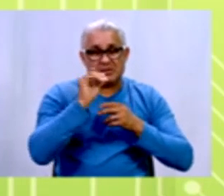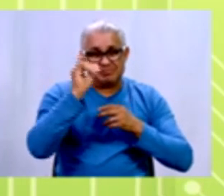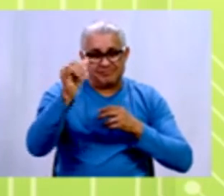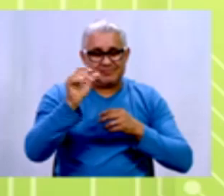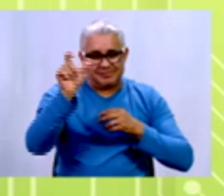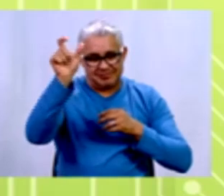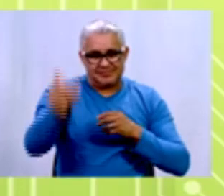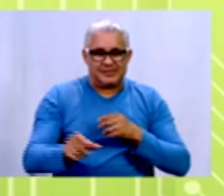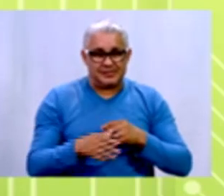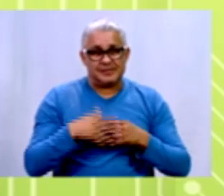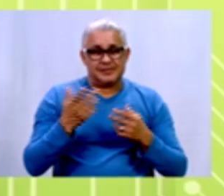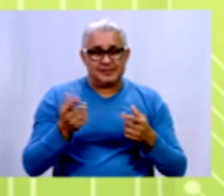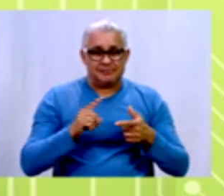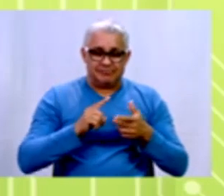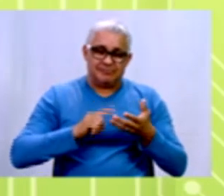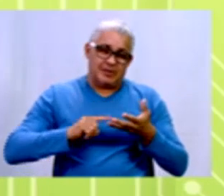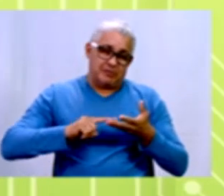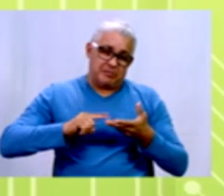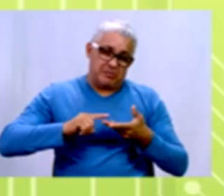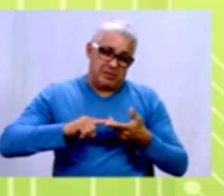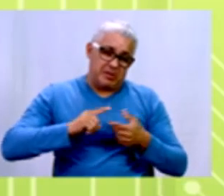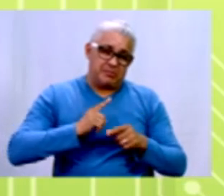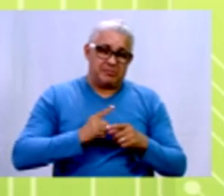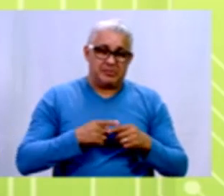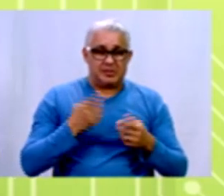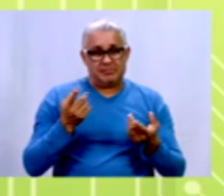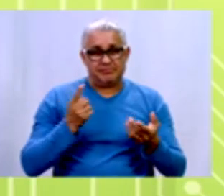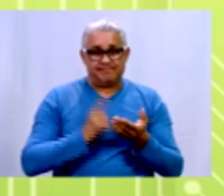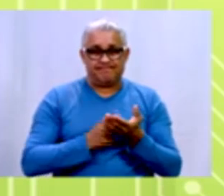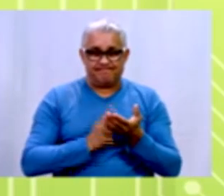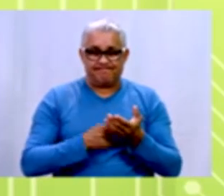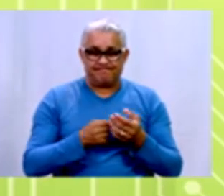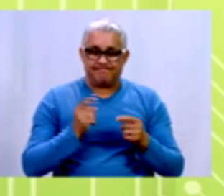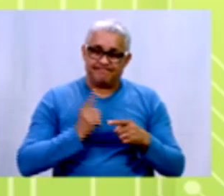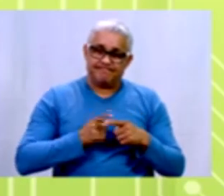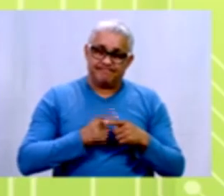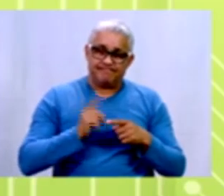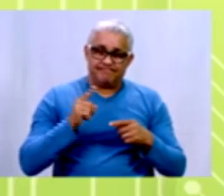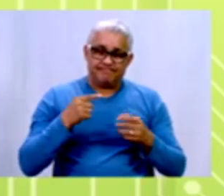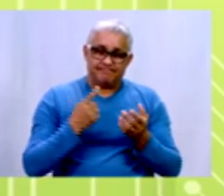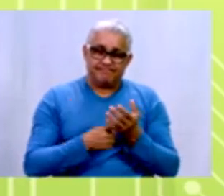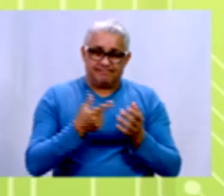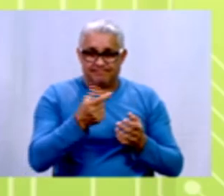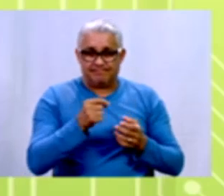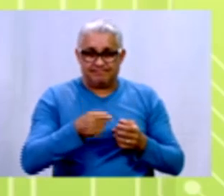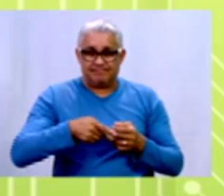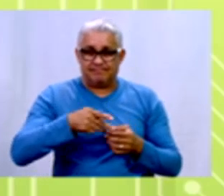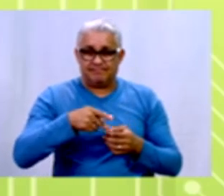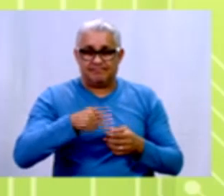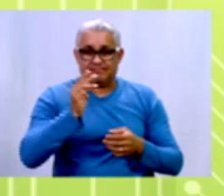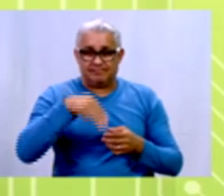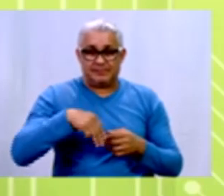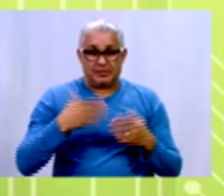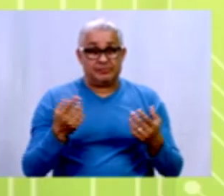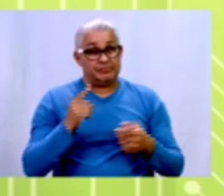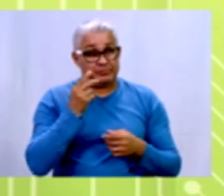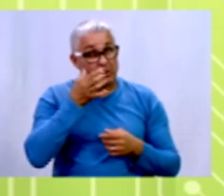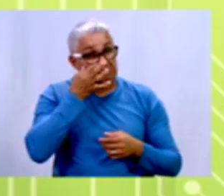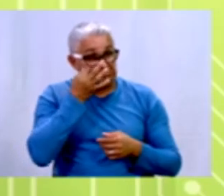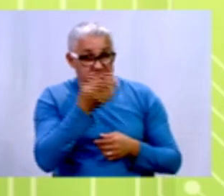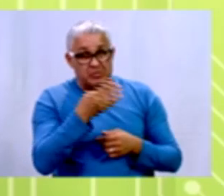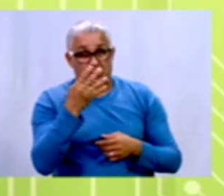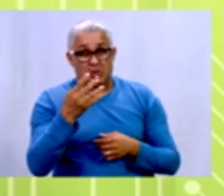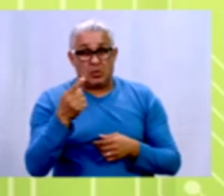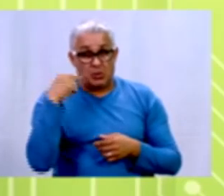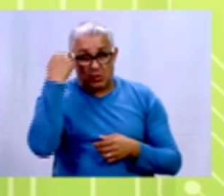olha, a gente tinha contratado que a gente rodaria 20 km, que seria 1 hora. Agora tu veja, nós rodamos 4